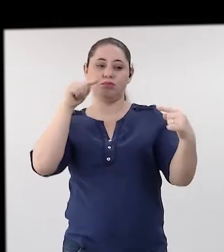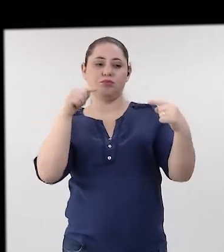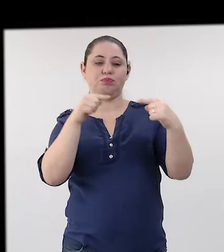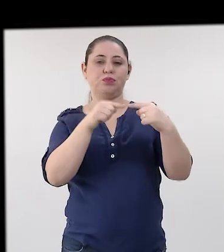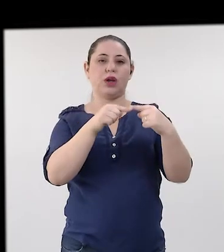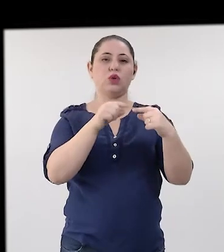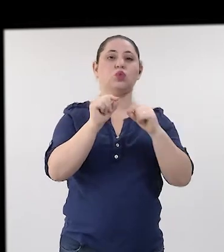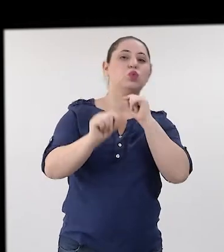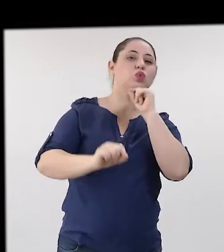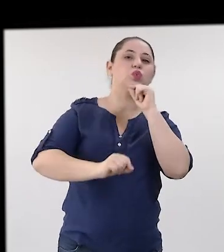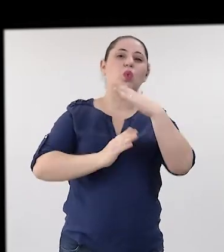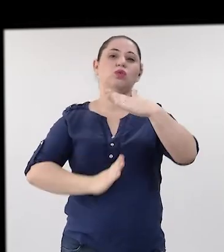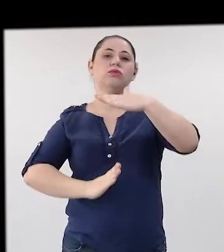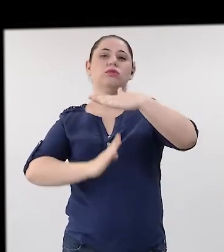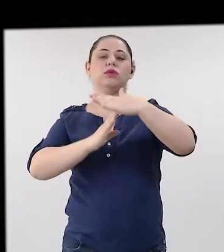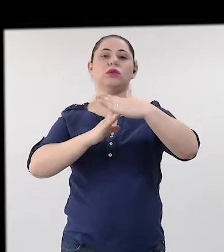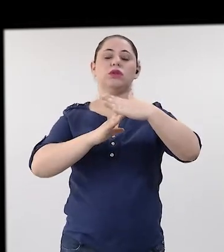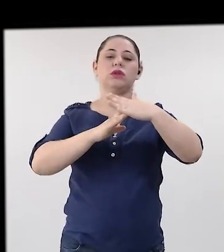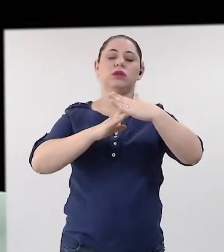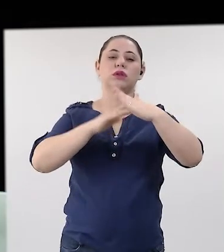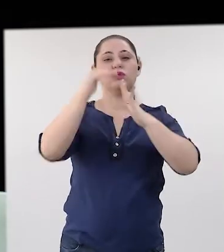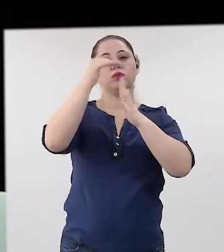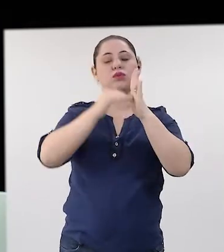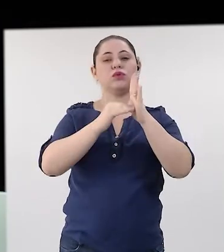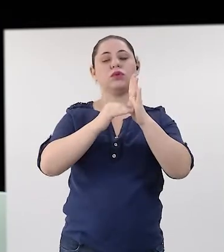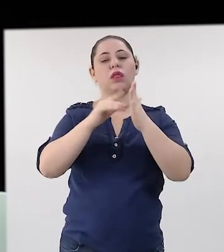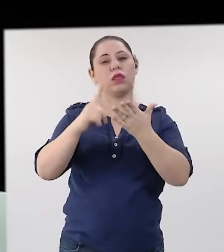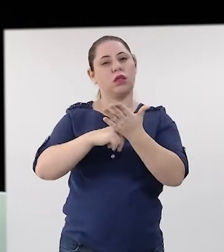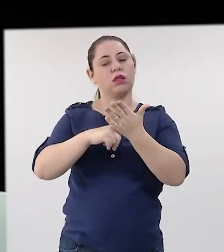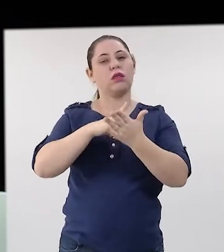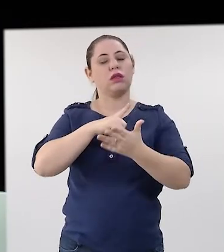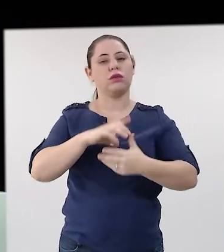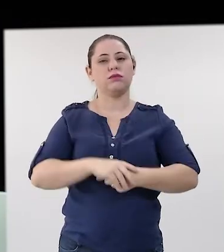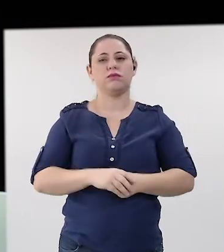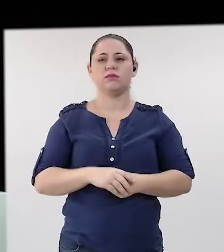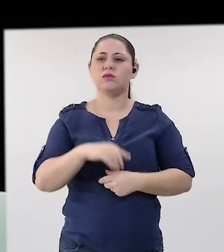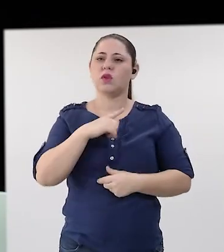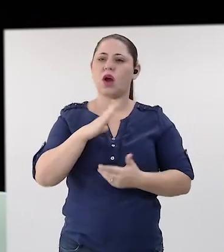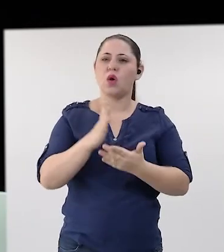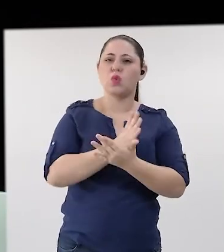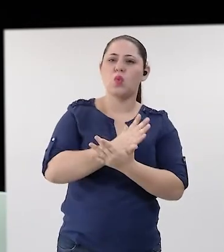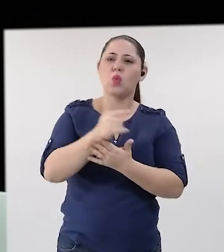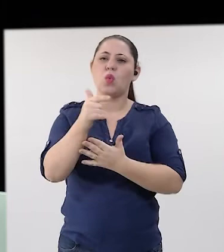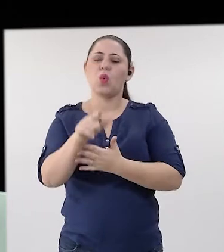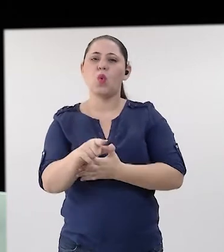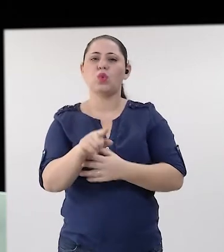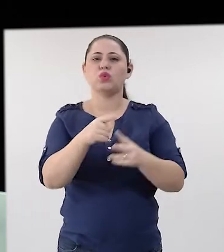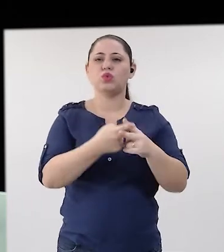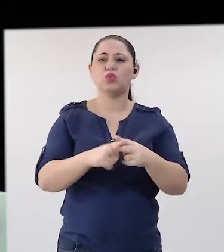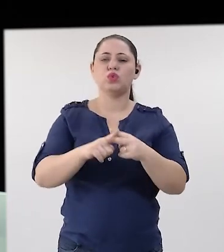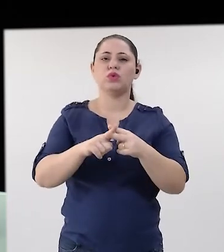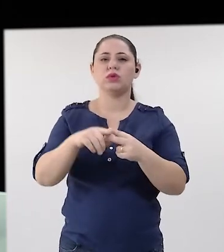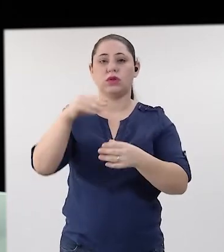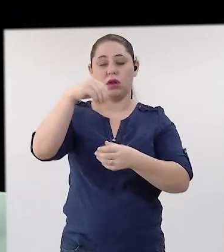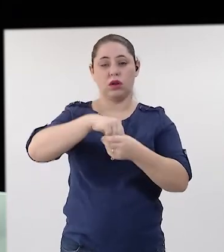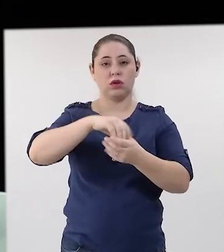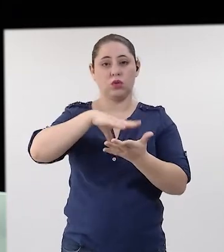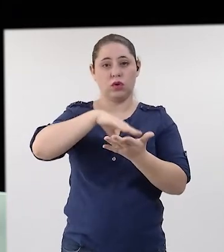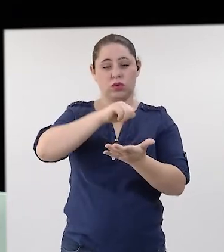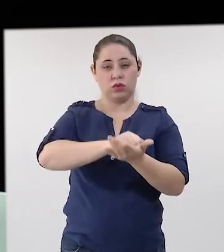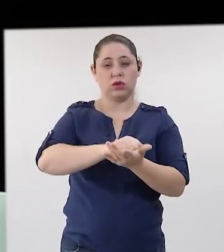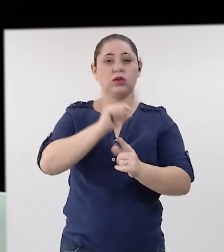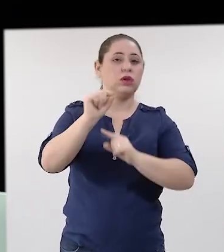esses objetivos estipulam nessa agenda. Carlos, será que tem mais alguma outra ferramenta do